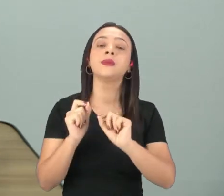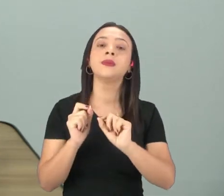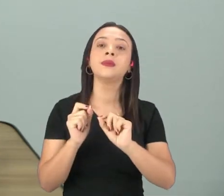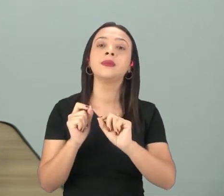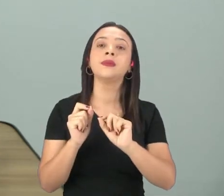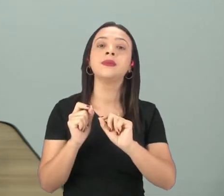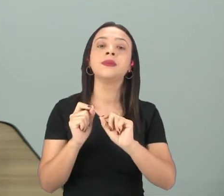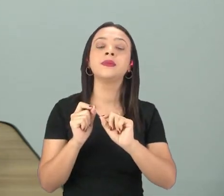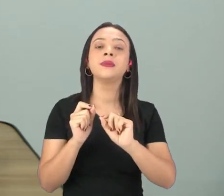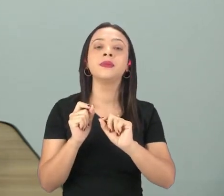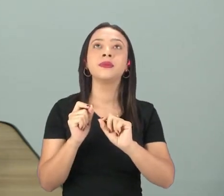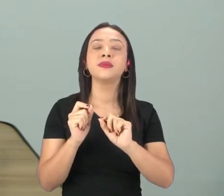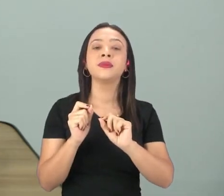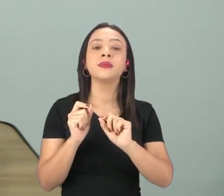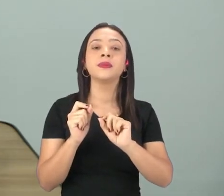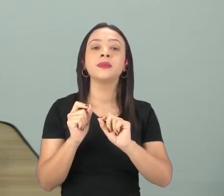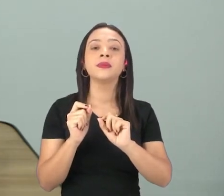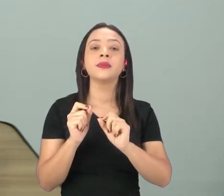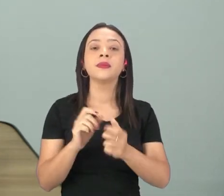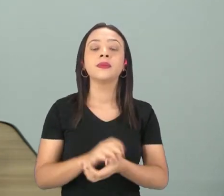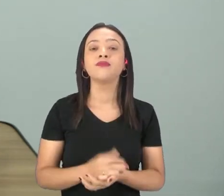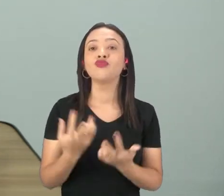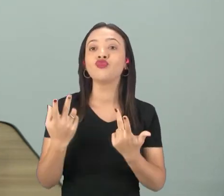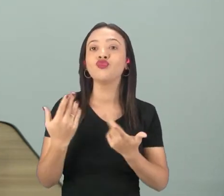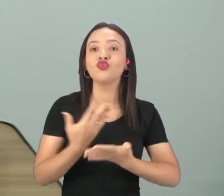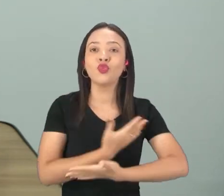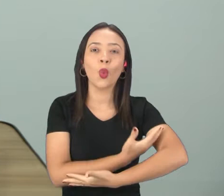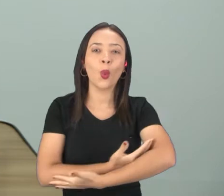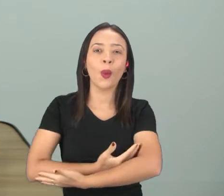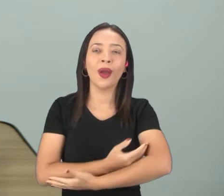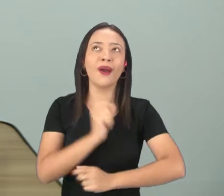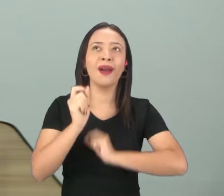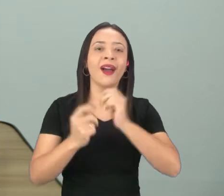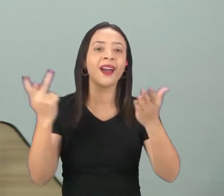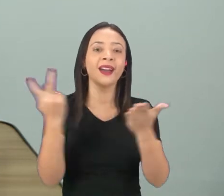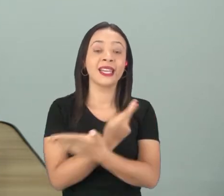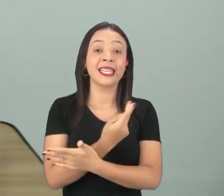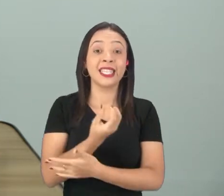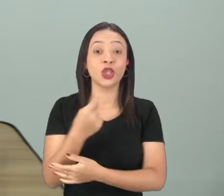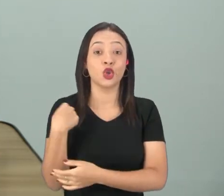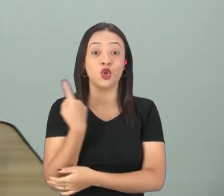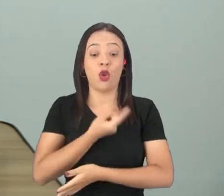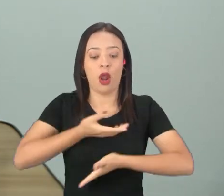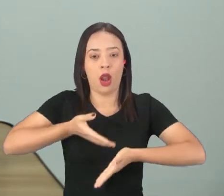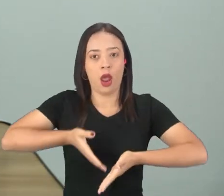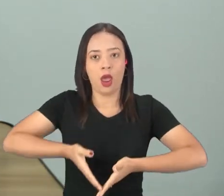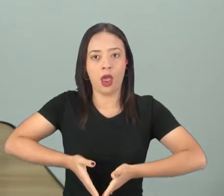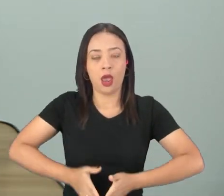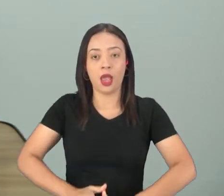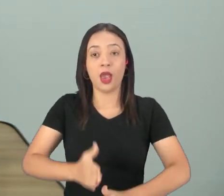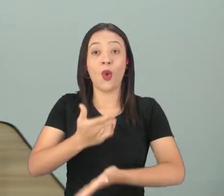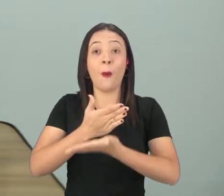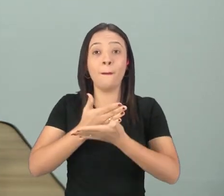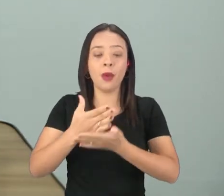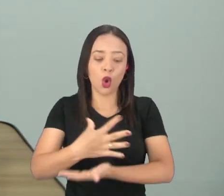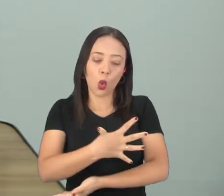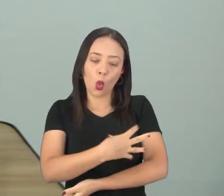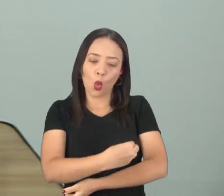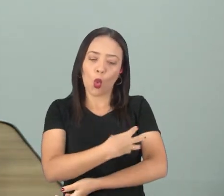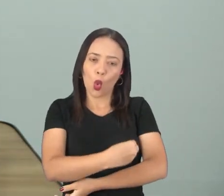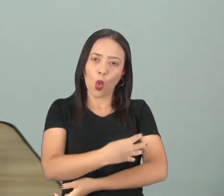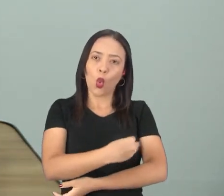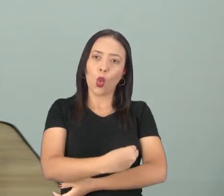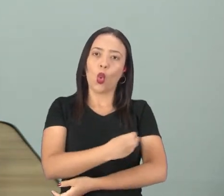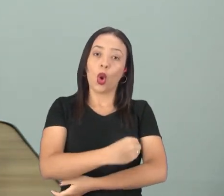seguinte. É que nem um bebê. Quando a gente nasce, a gente começa a ser introduzido leite materno. Depois,